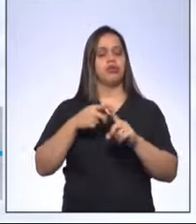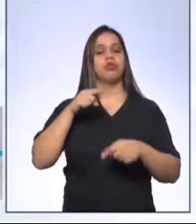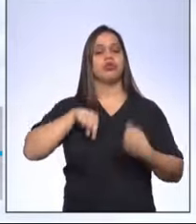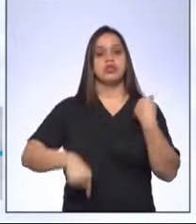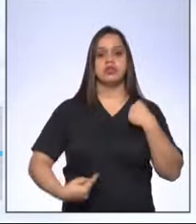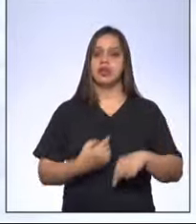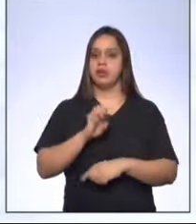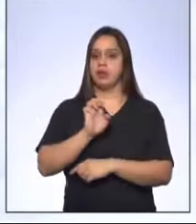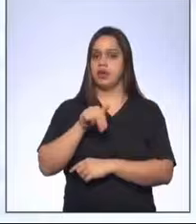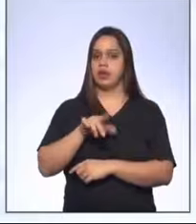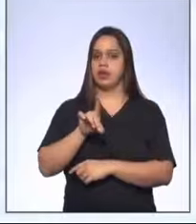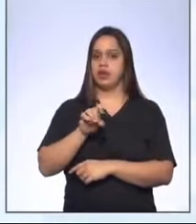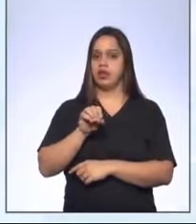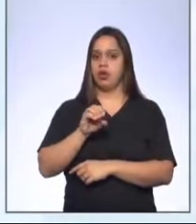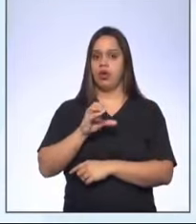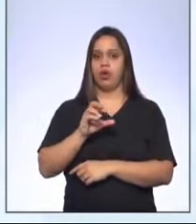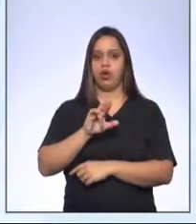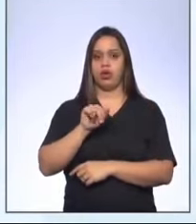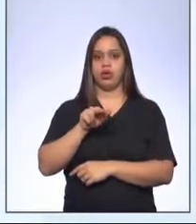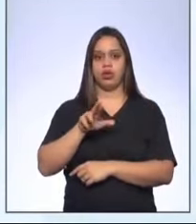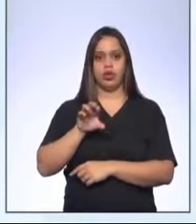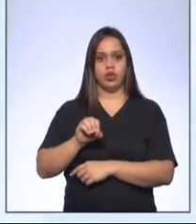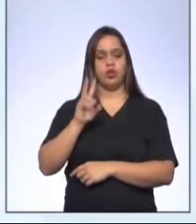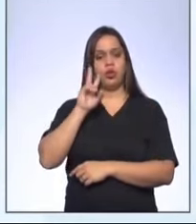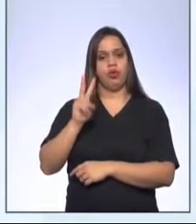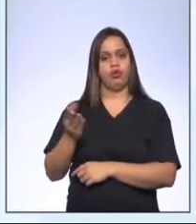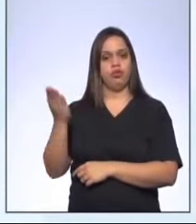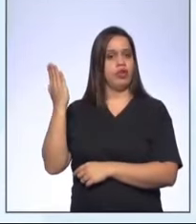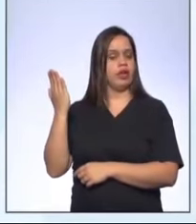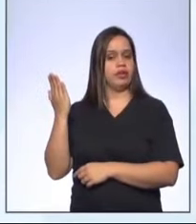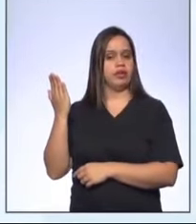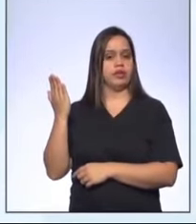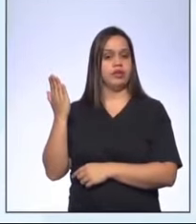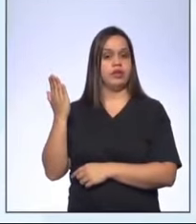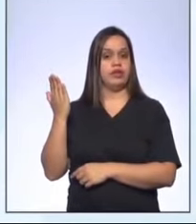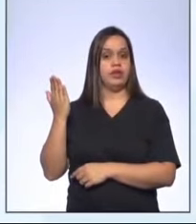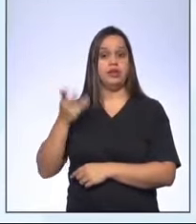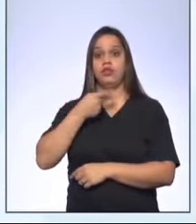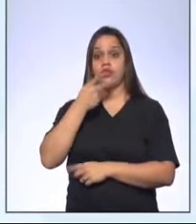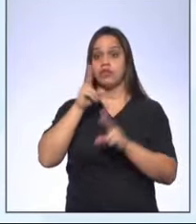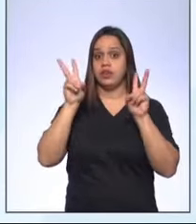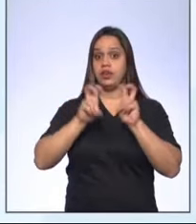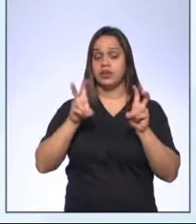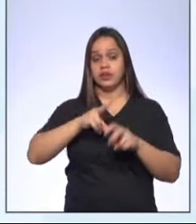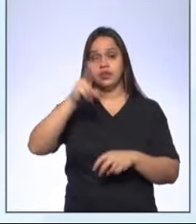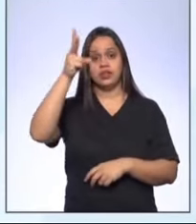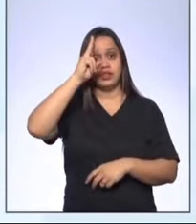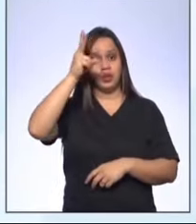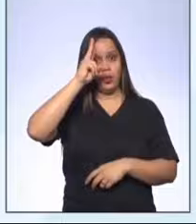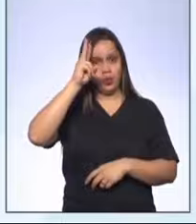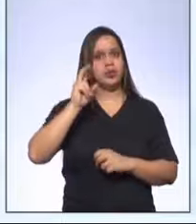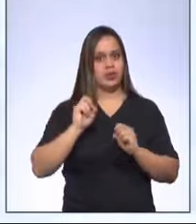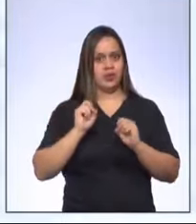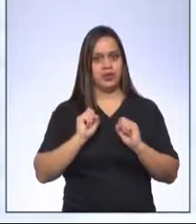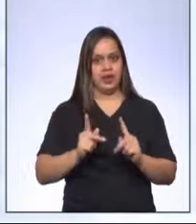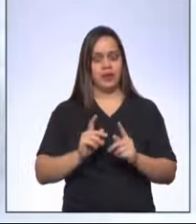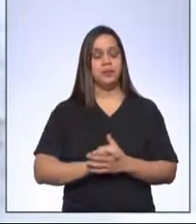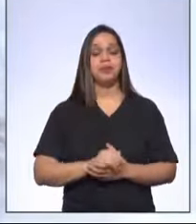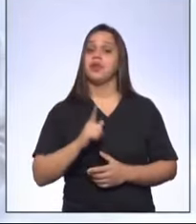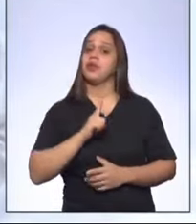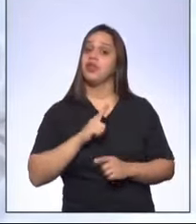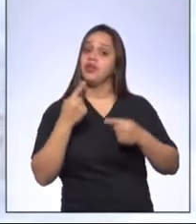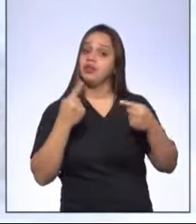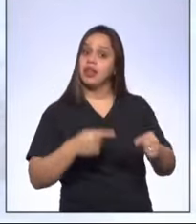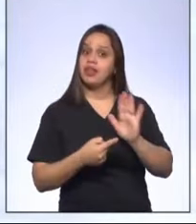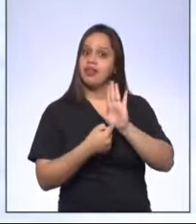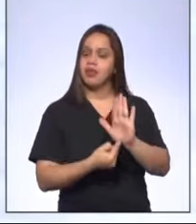nada dele hoje, coloca só a figurinha para eles verem aí. Tá? Eu vou falar dele segunda-feira. Tudo bem, meus queridos? Eu tenho um desafio para